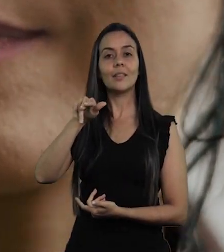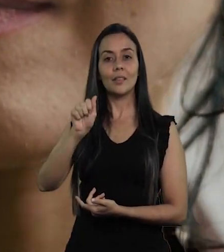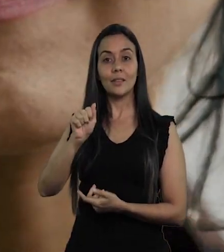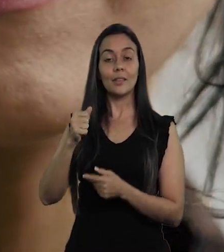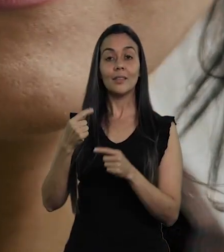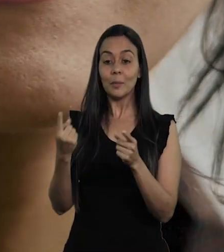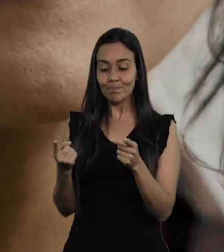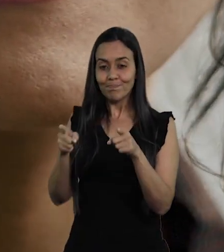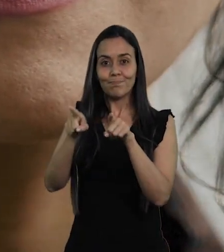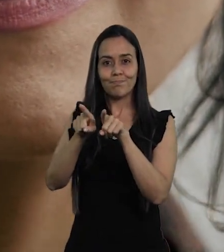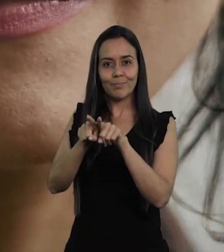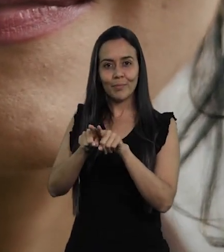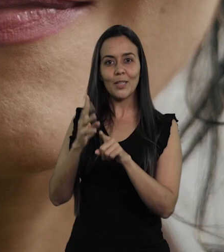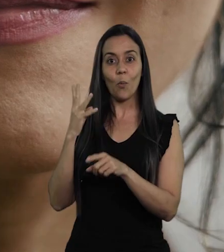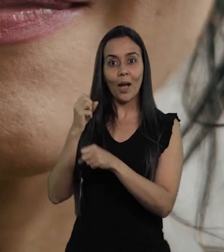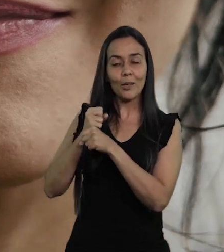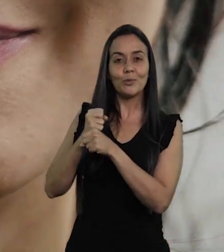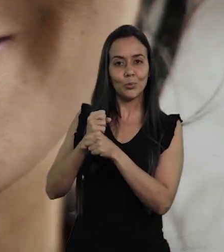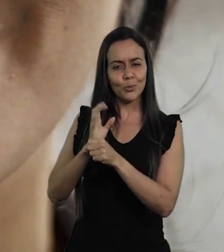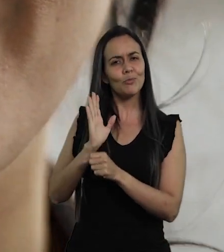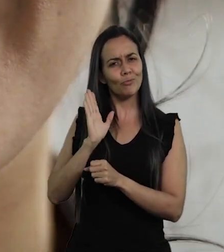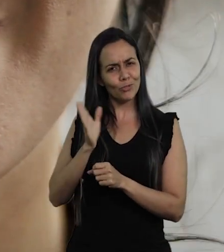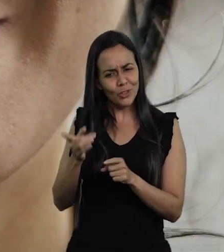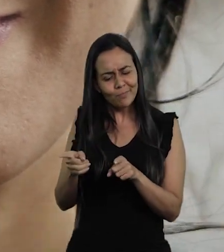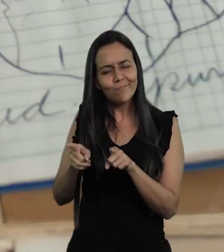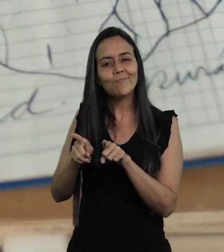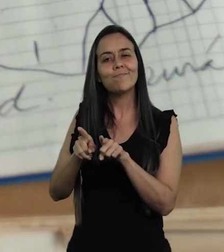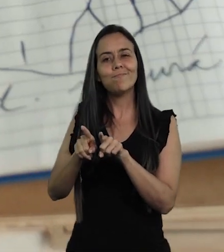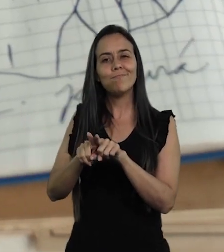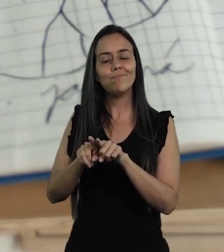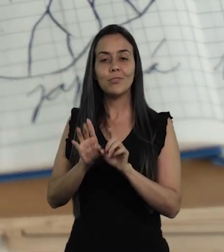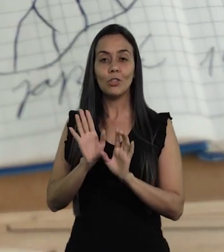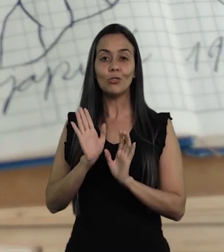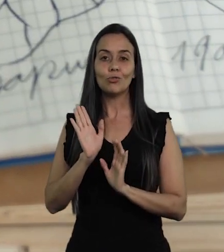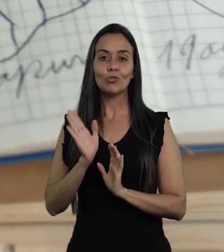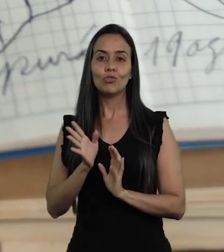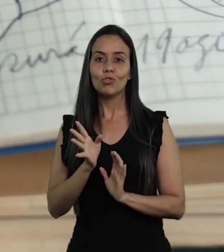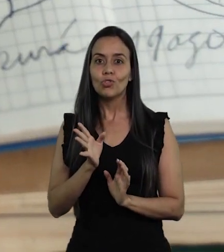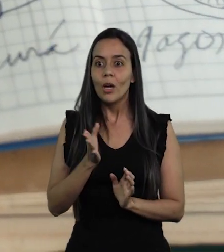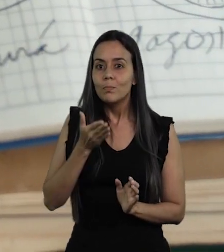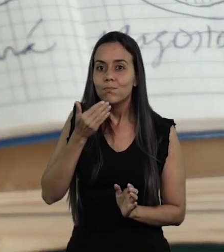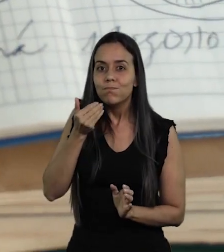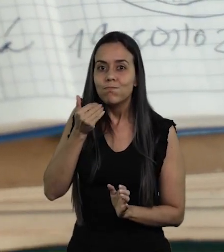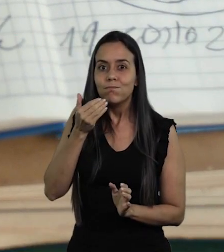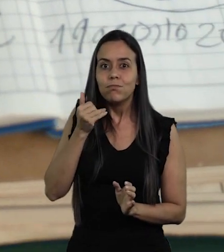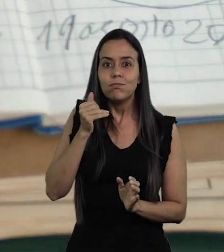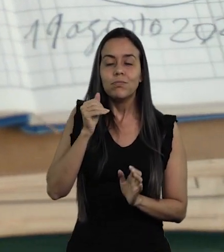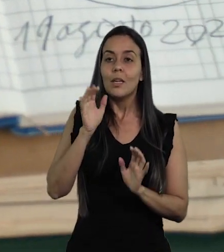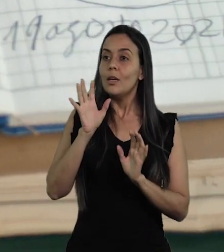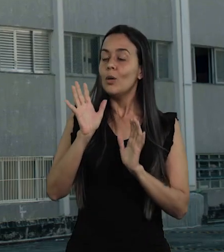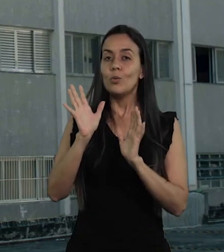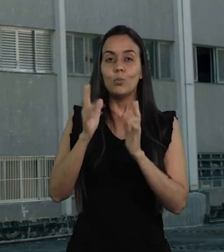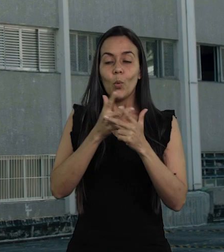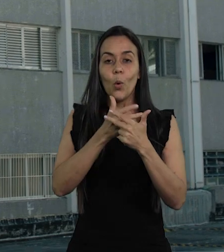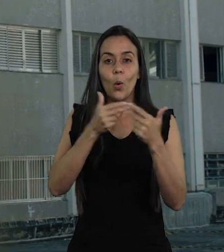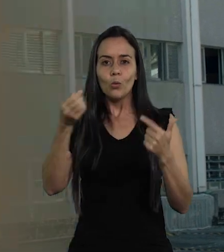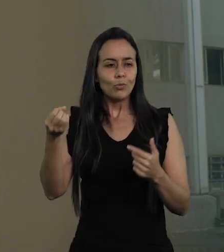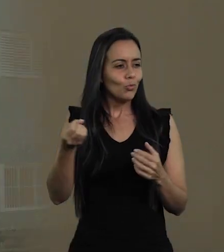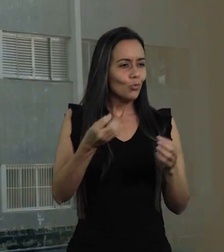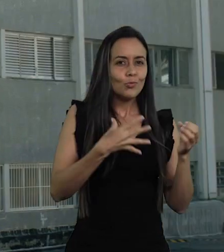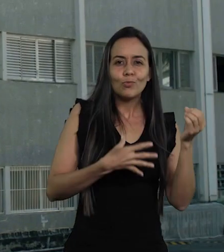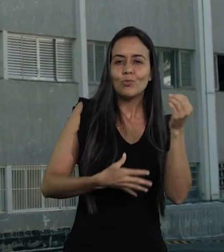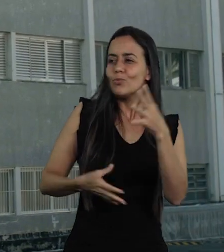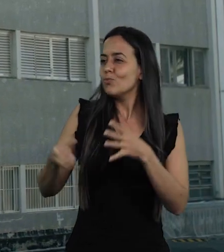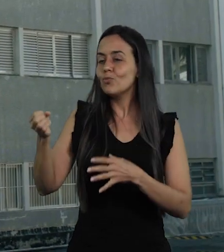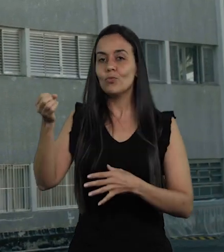anos, assim, interfaceando universos nossos, né? E a gente está indo para um espaço que é